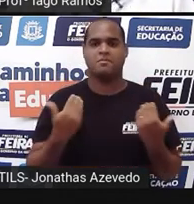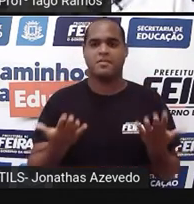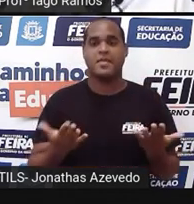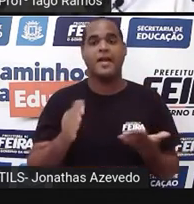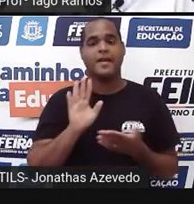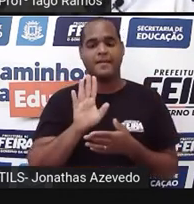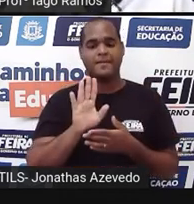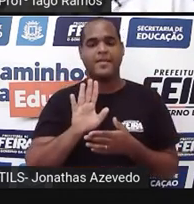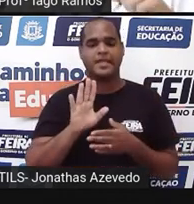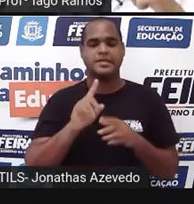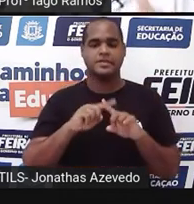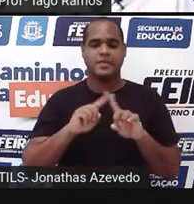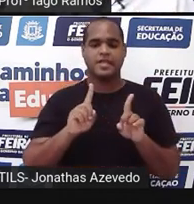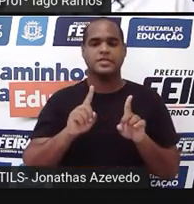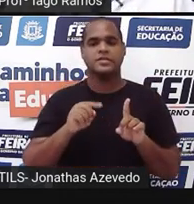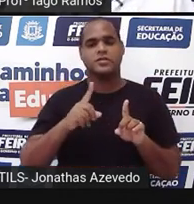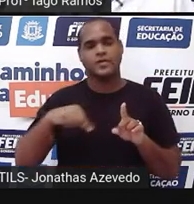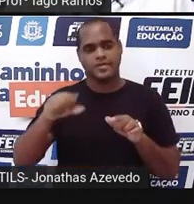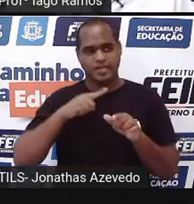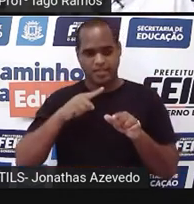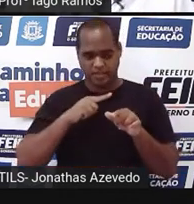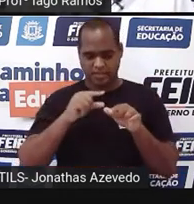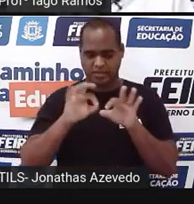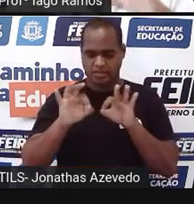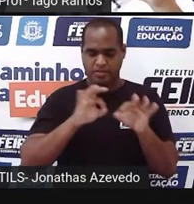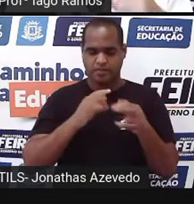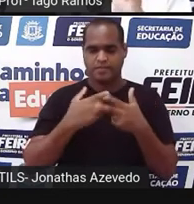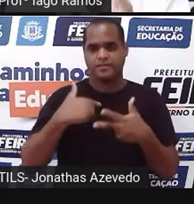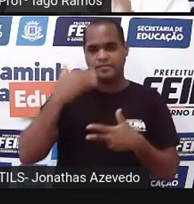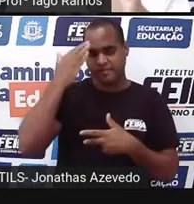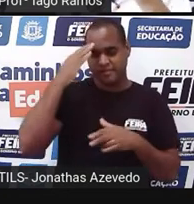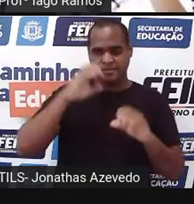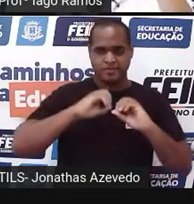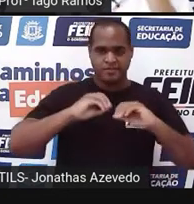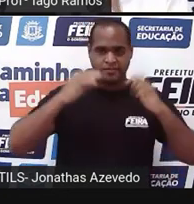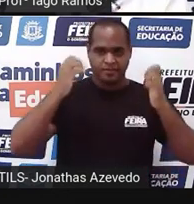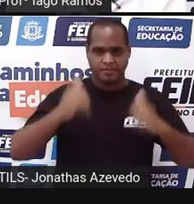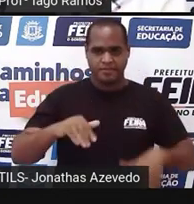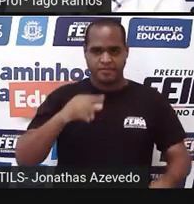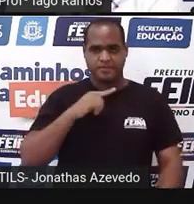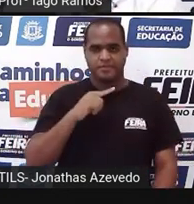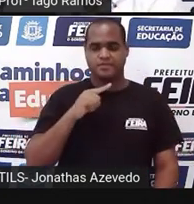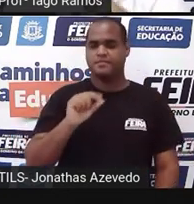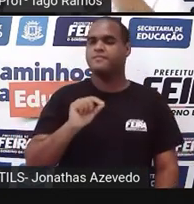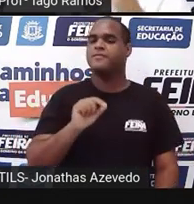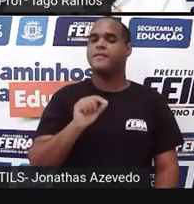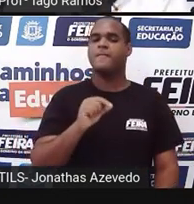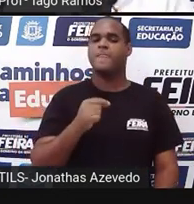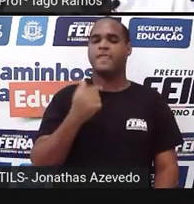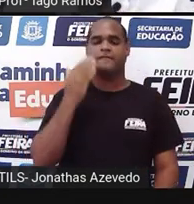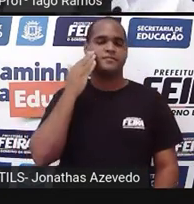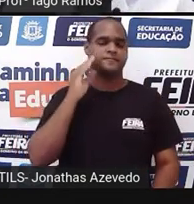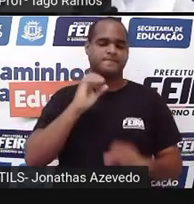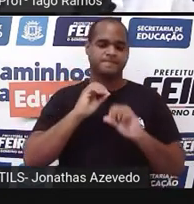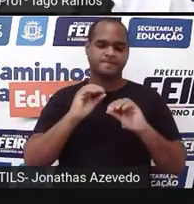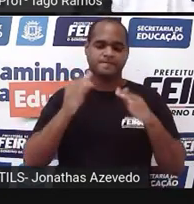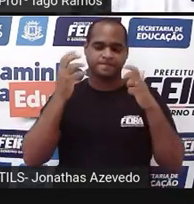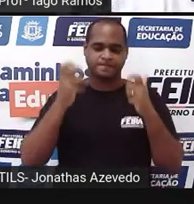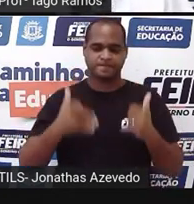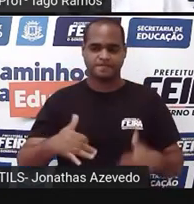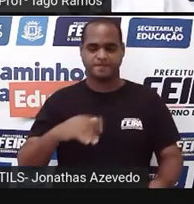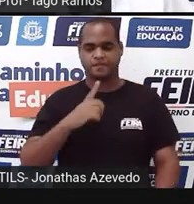só entende isso fazendo Tá bom então a gente vai entender essas esses dois passos